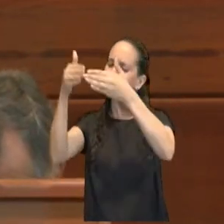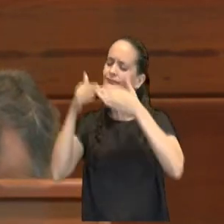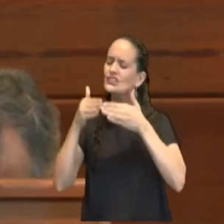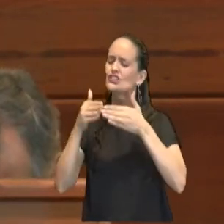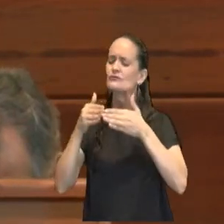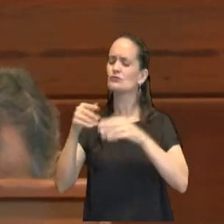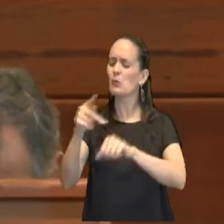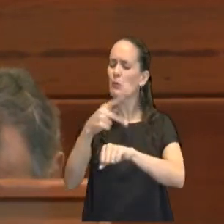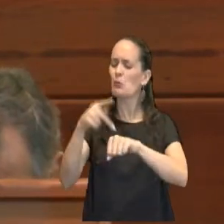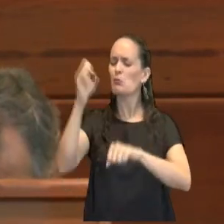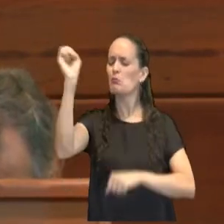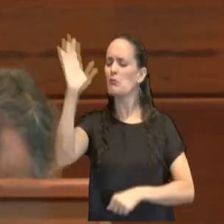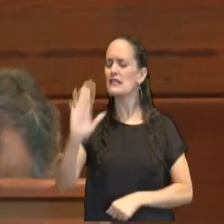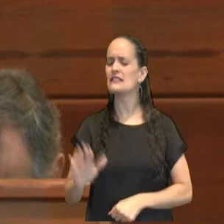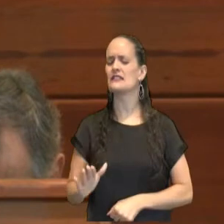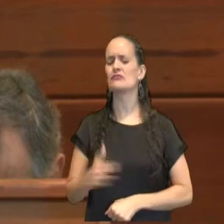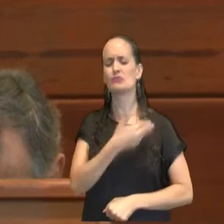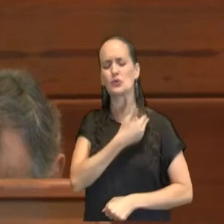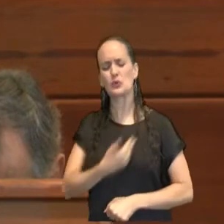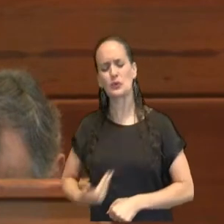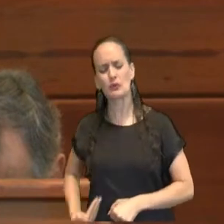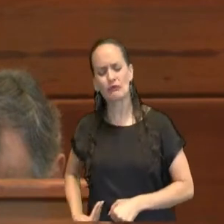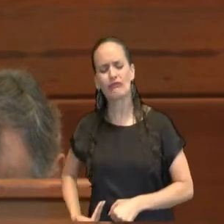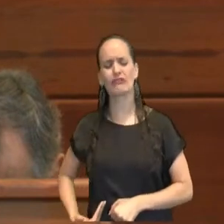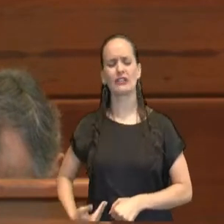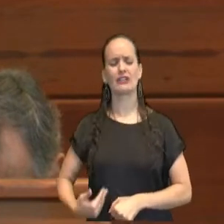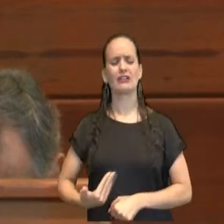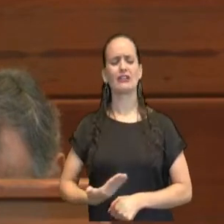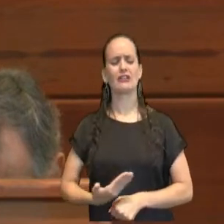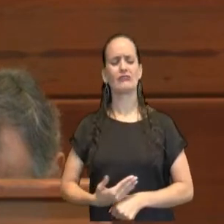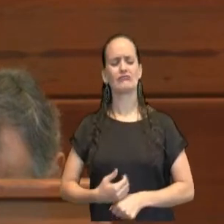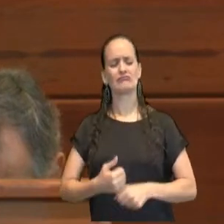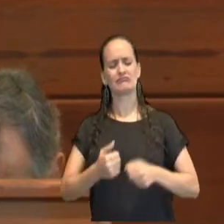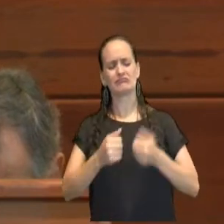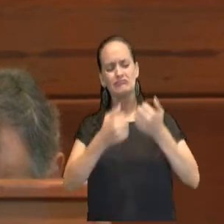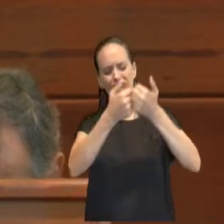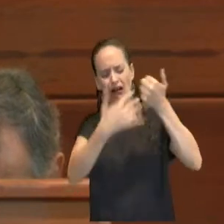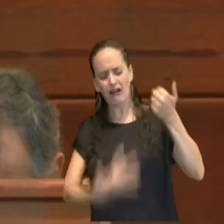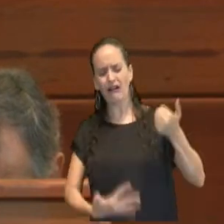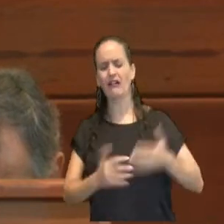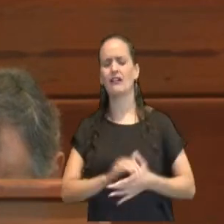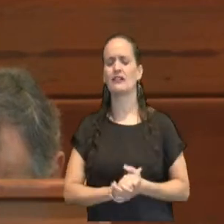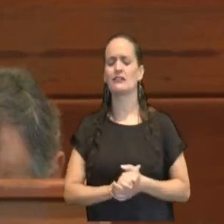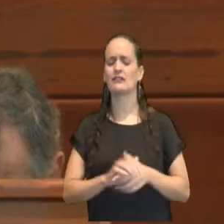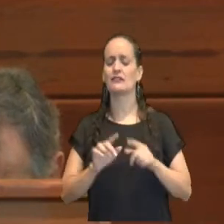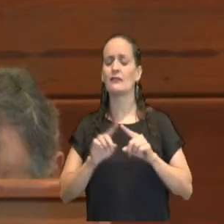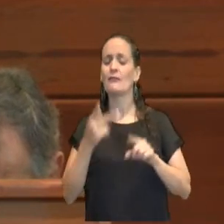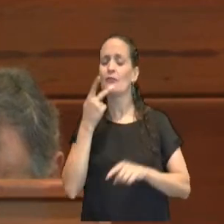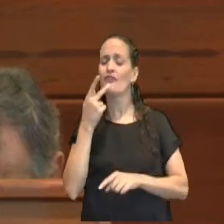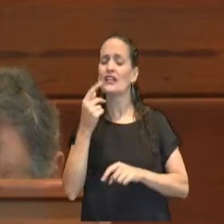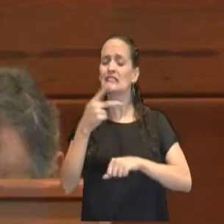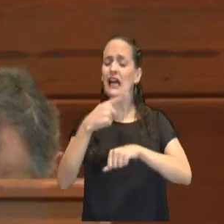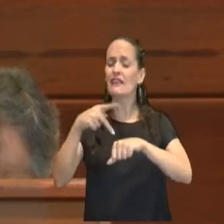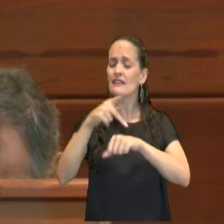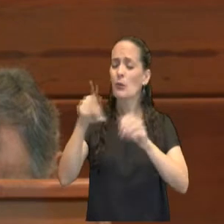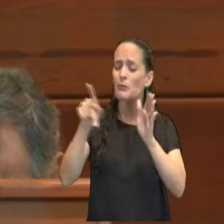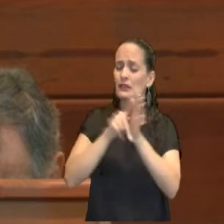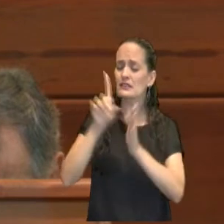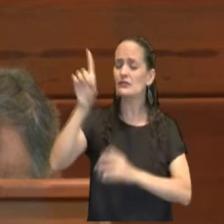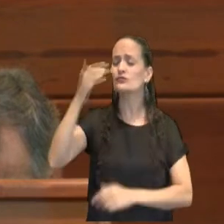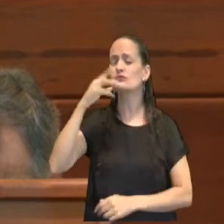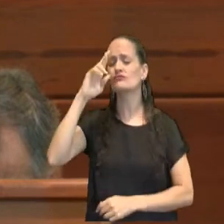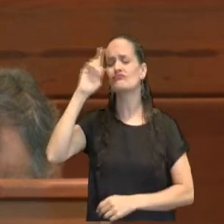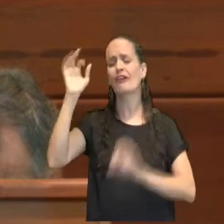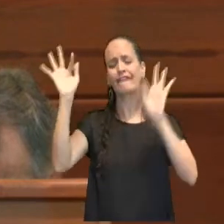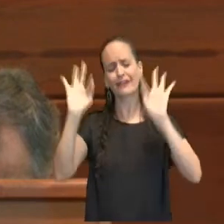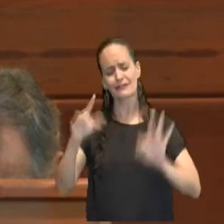Brasil, pelas autoridades. Nós somos um povo, Senhor, e a tua palavra diz que feliz é a nação cujo Deus é o Senhor,